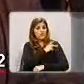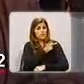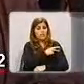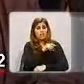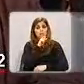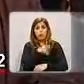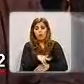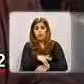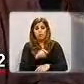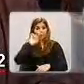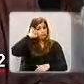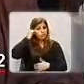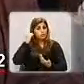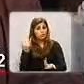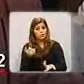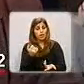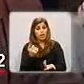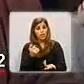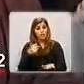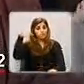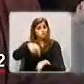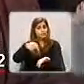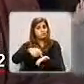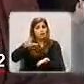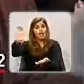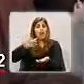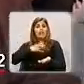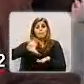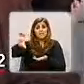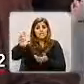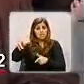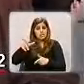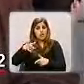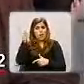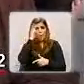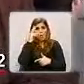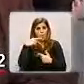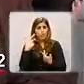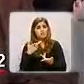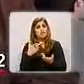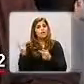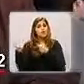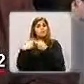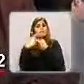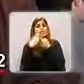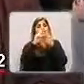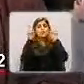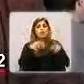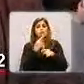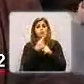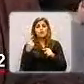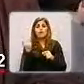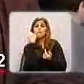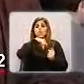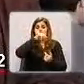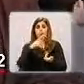vir a ser alvo de pedidos de indemnização avultados por parte dos parceiros internacionais por não cumprimento